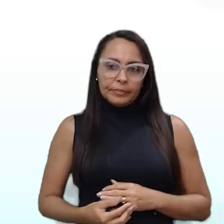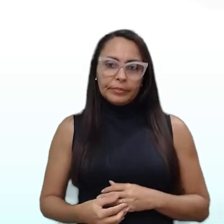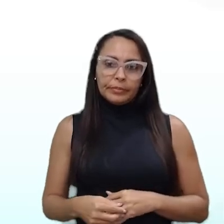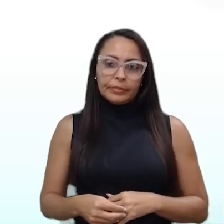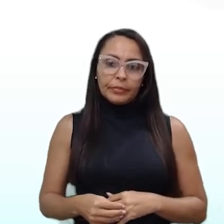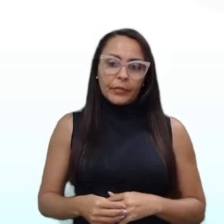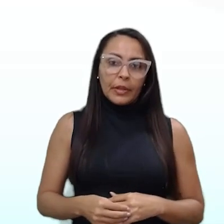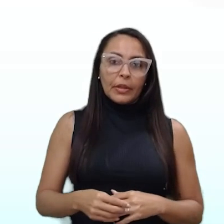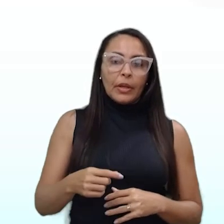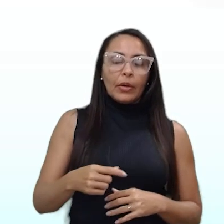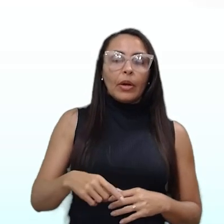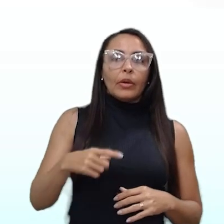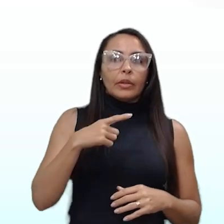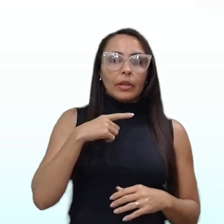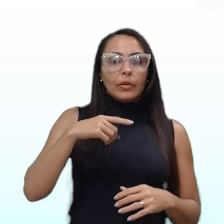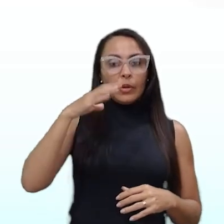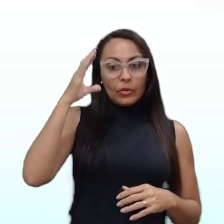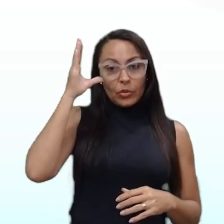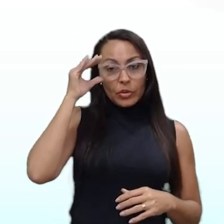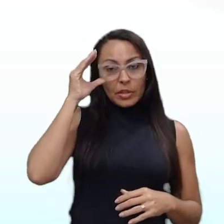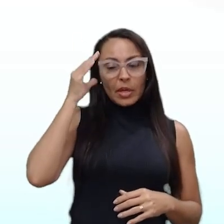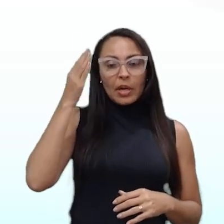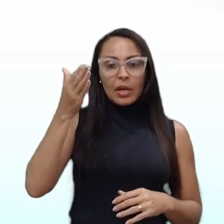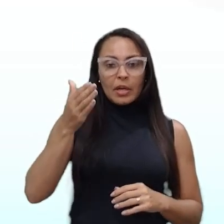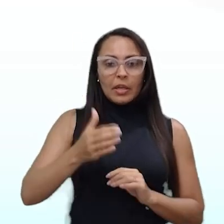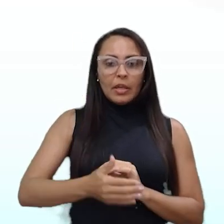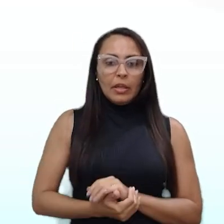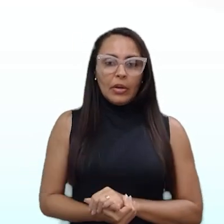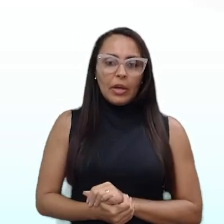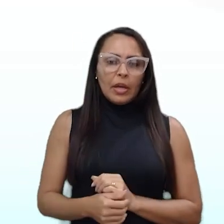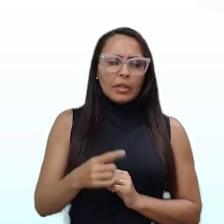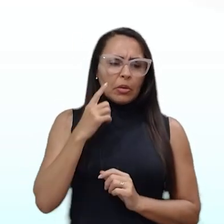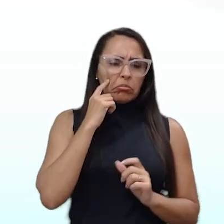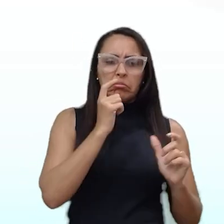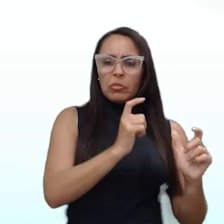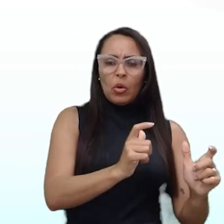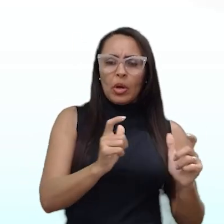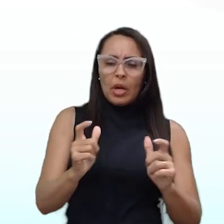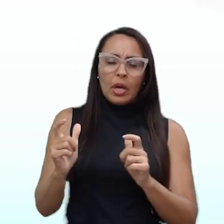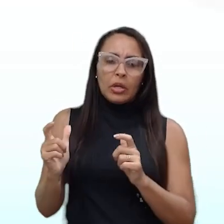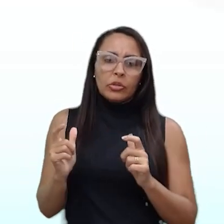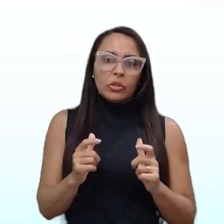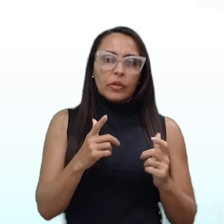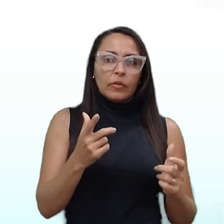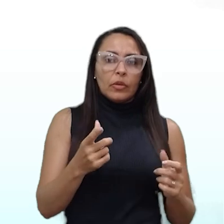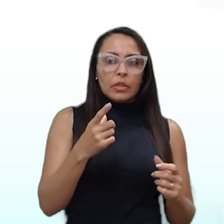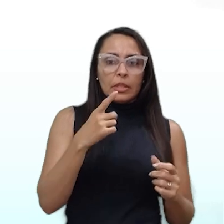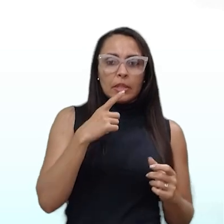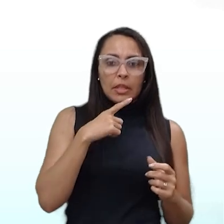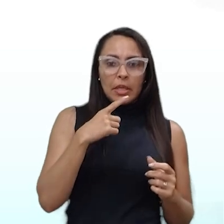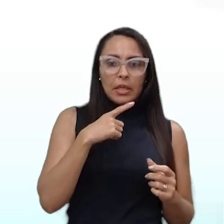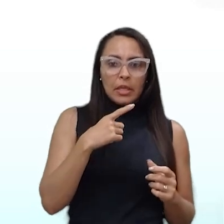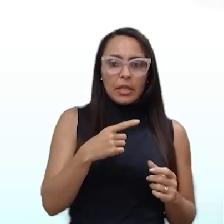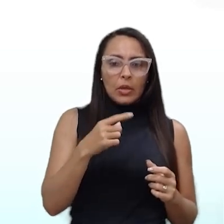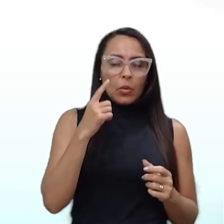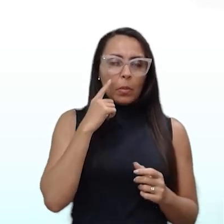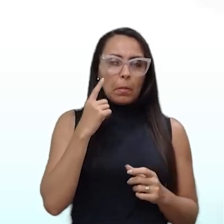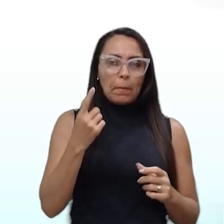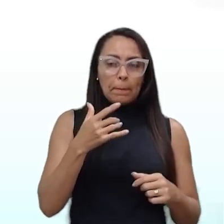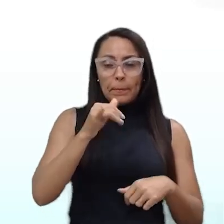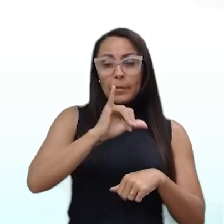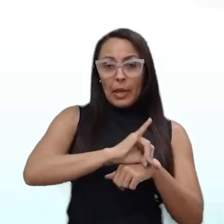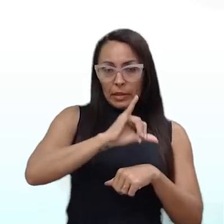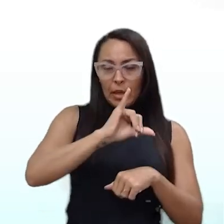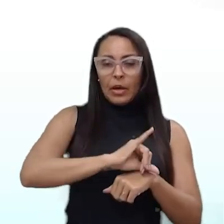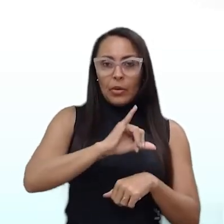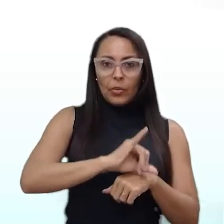tenho uma curiosidade, você já deve ter visto nessa imagem, né, que em certos locais, quando você tem uma fagulha, né, de um metal, quando ele